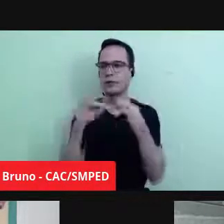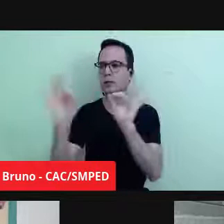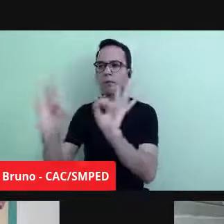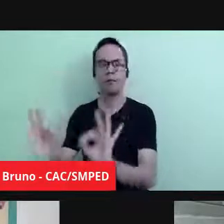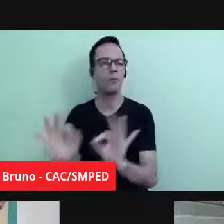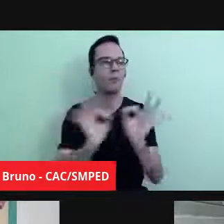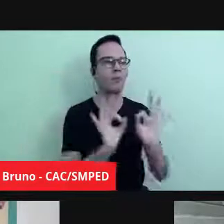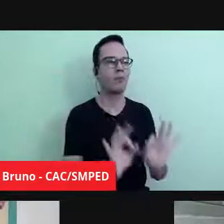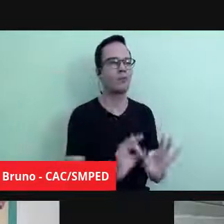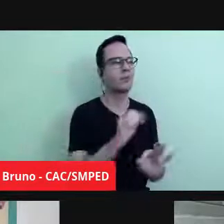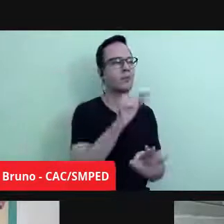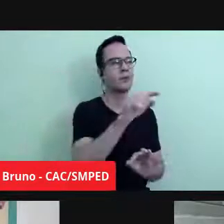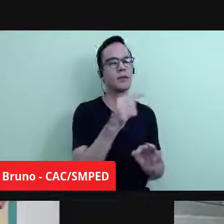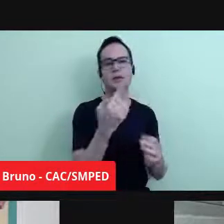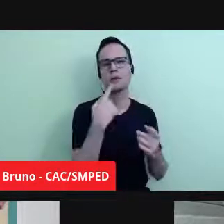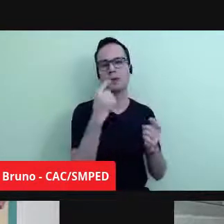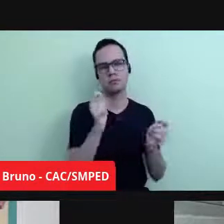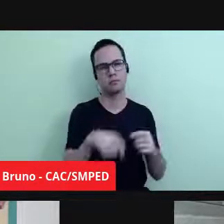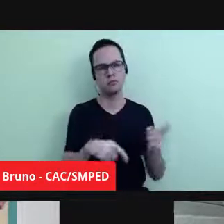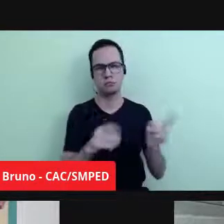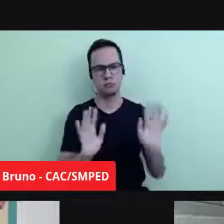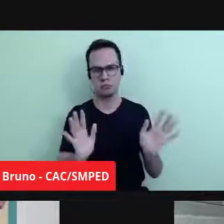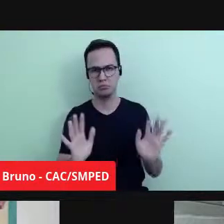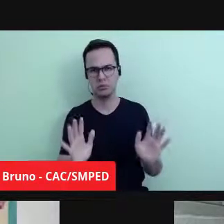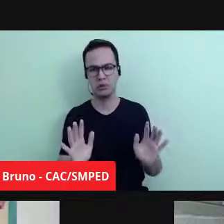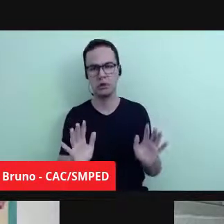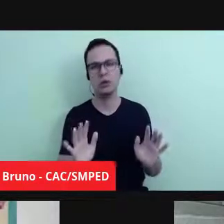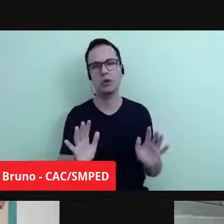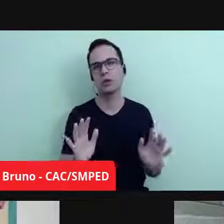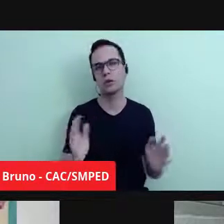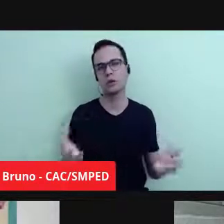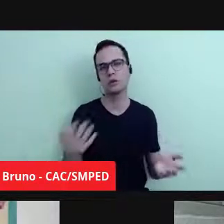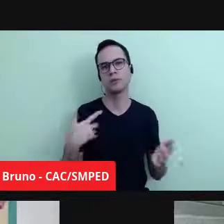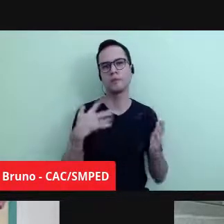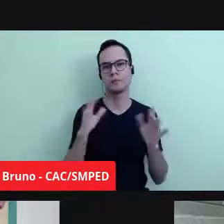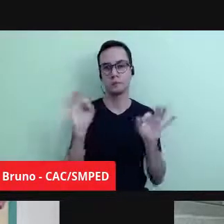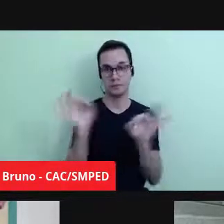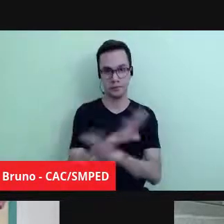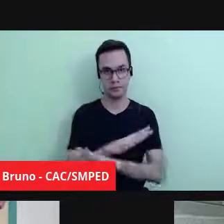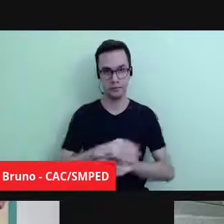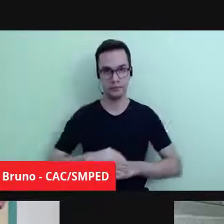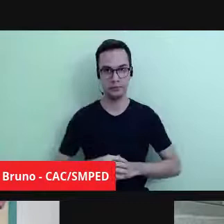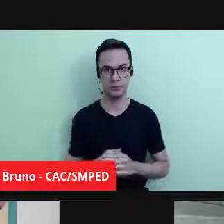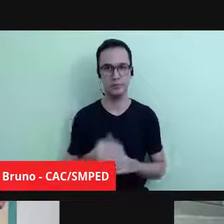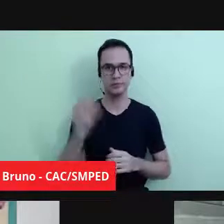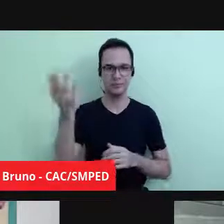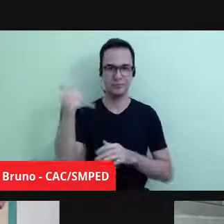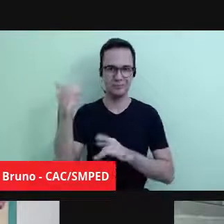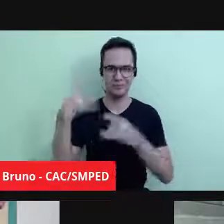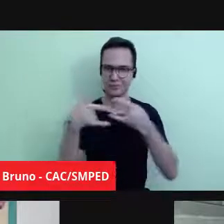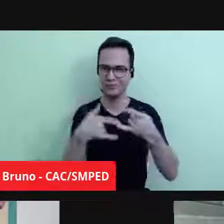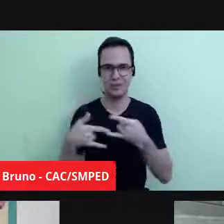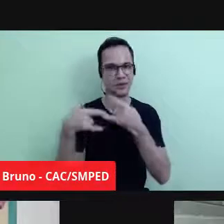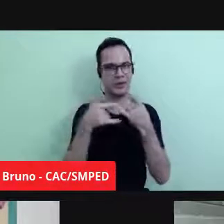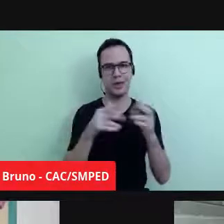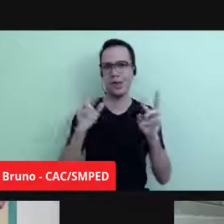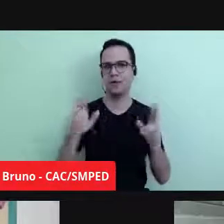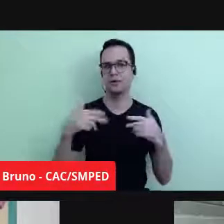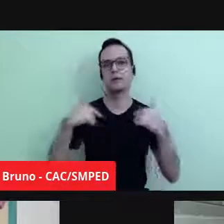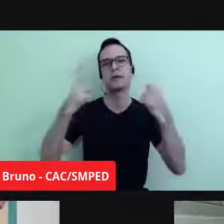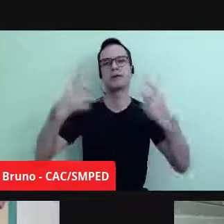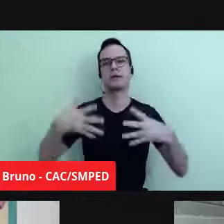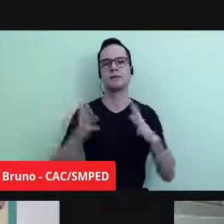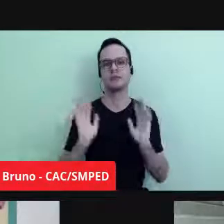Ninguém está à margem de fato, né? Como eu concluí a live anterior, é a mesma coisa que eu vou falar